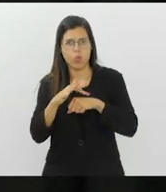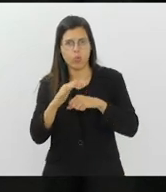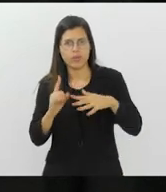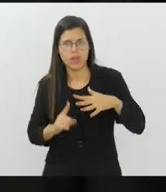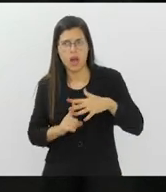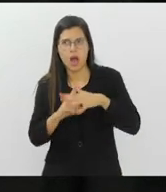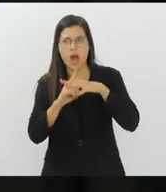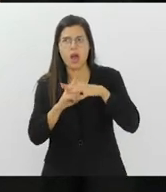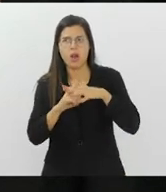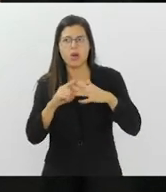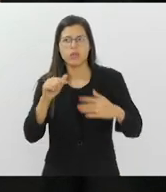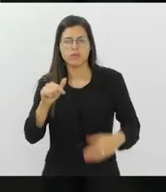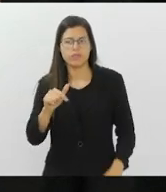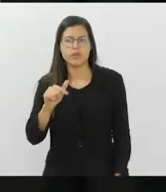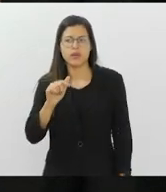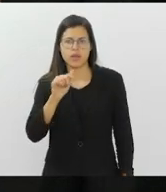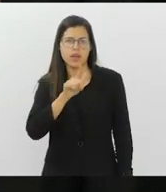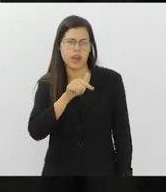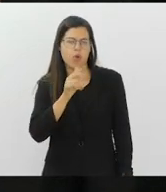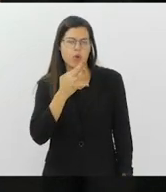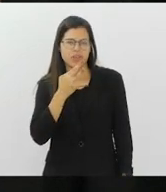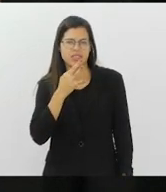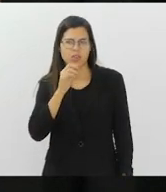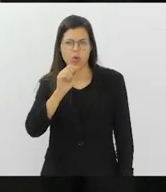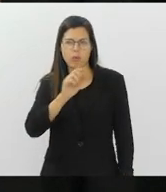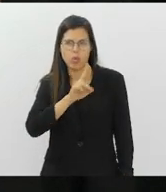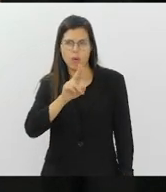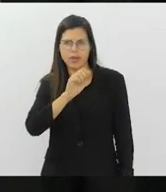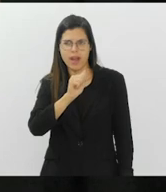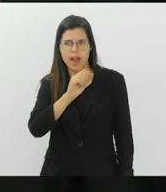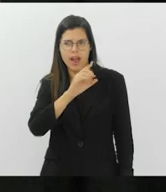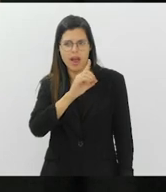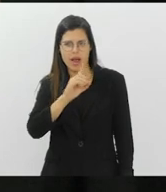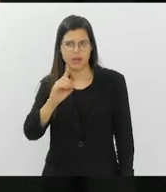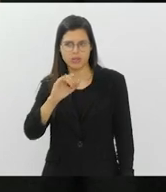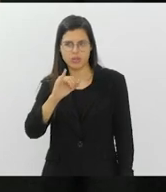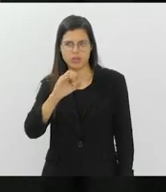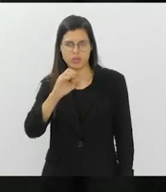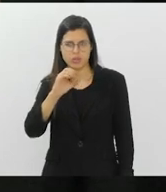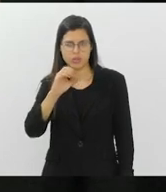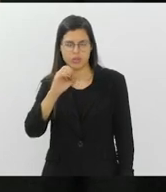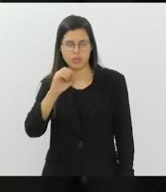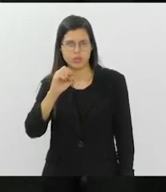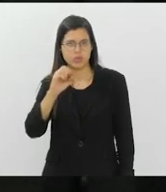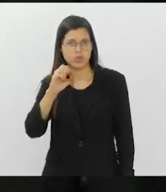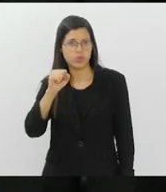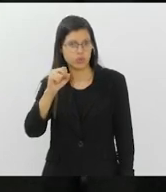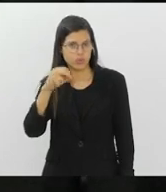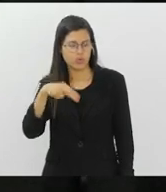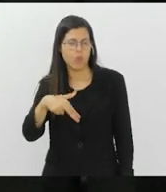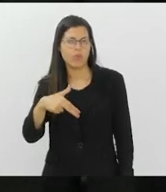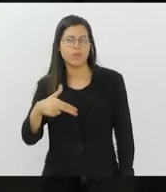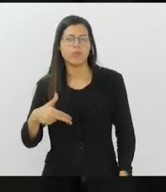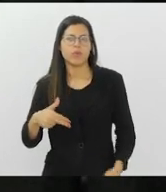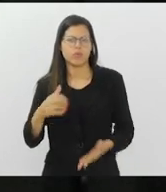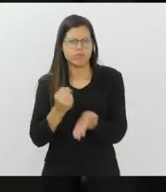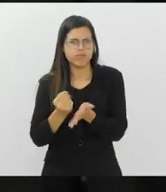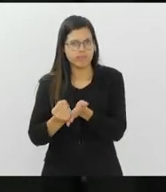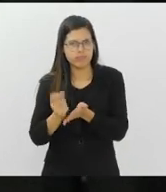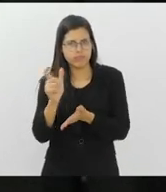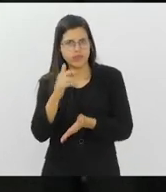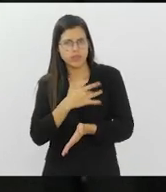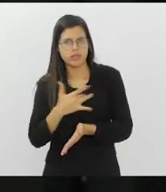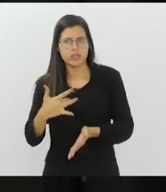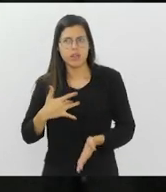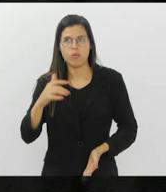conhecida como doença de Addison. E quando eu fui contratar o plano de saúde para ela, plano coletivo por adesão, a Mil, a